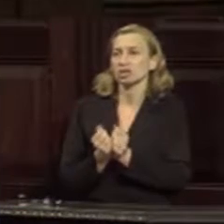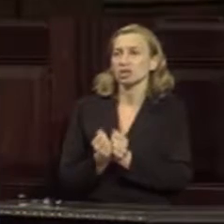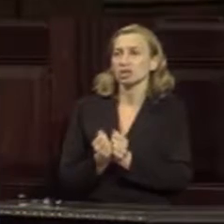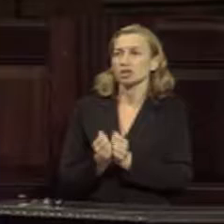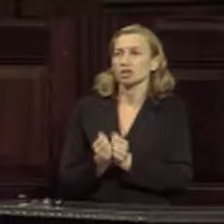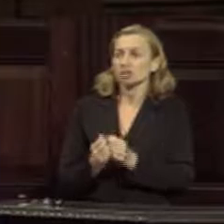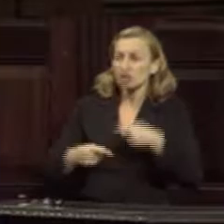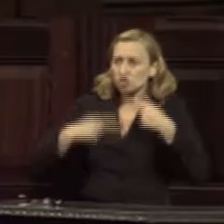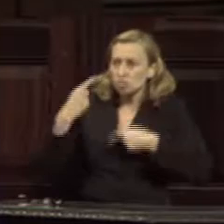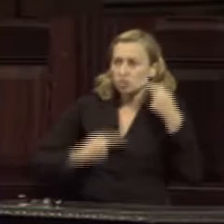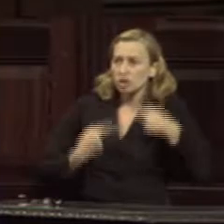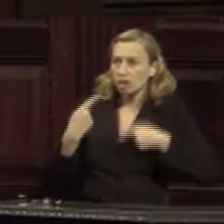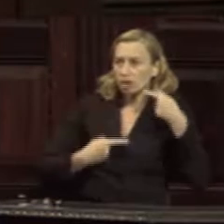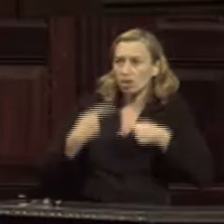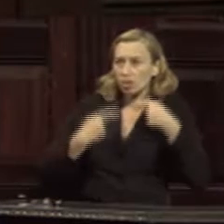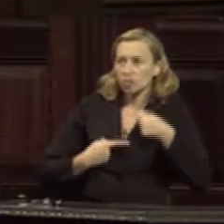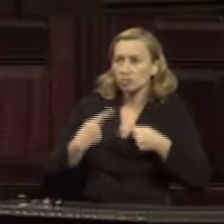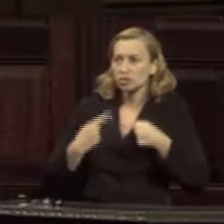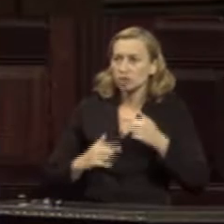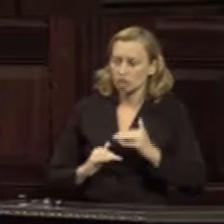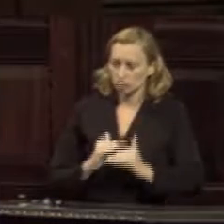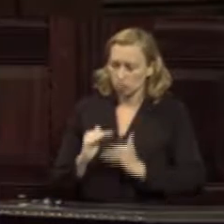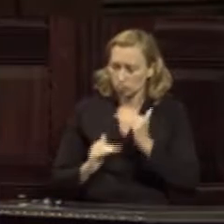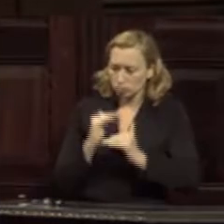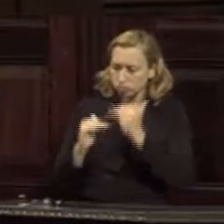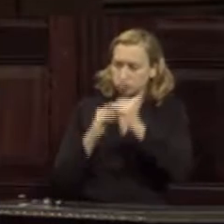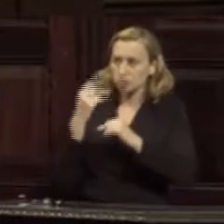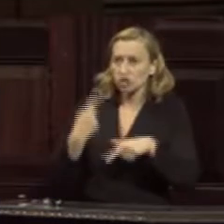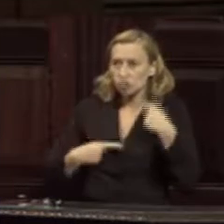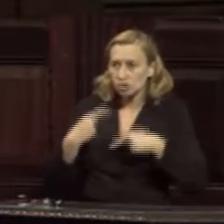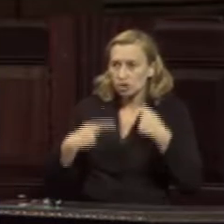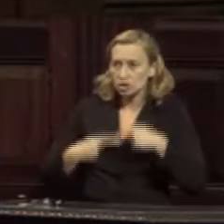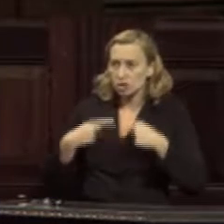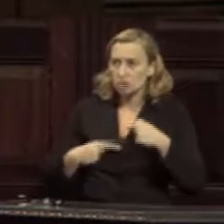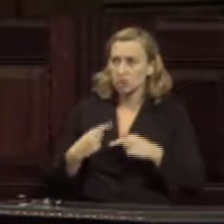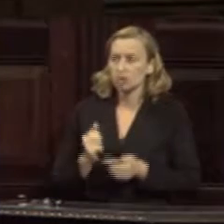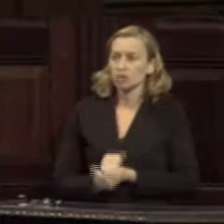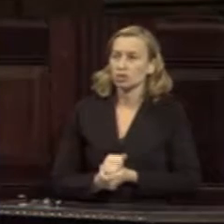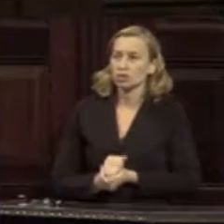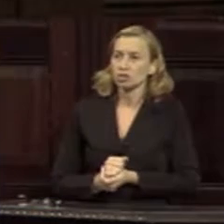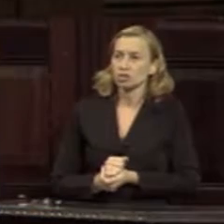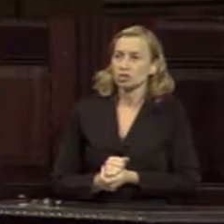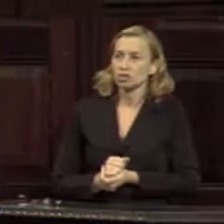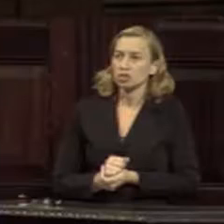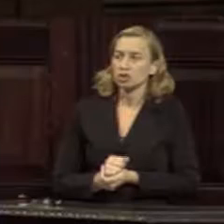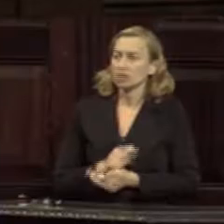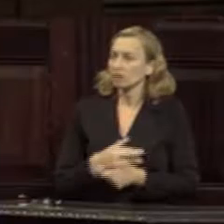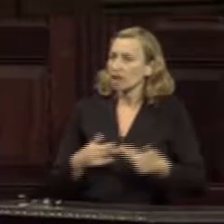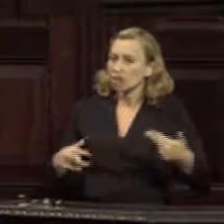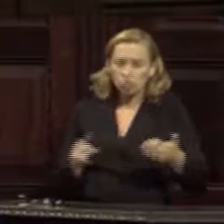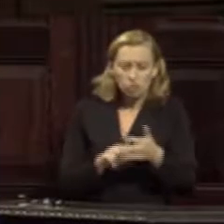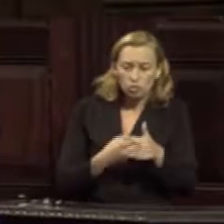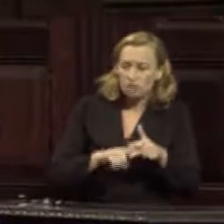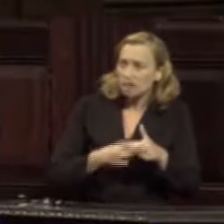debate, do avanço na discussão, do recuo de posições.